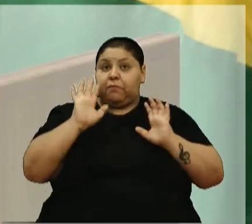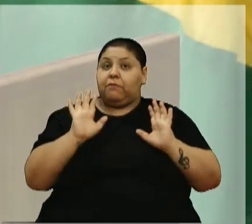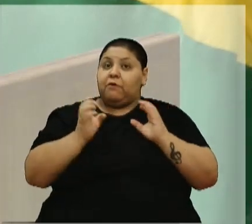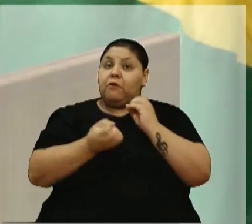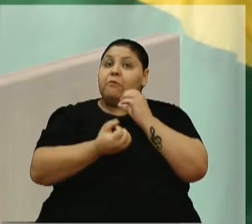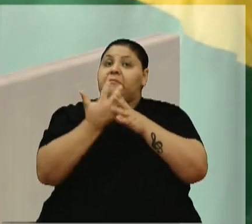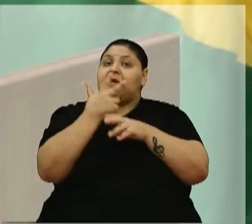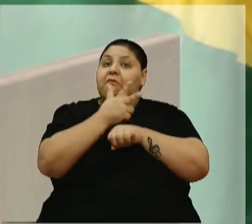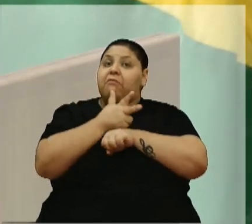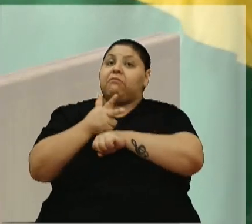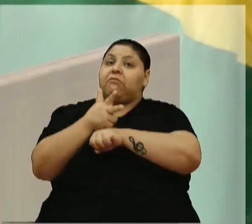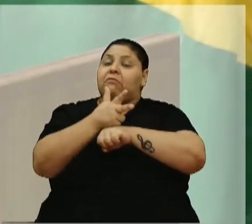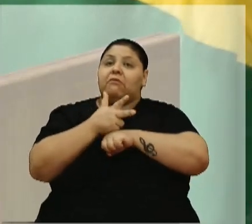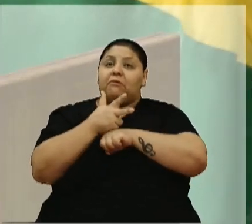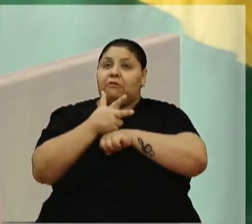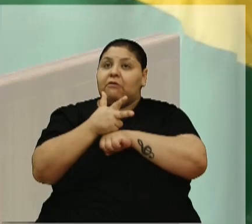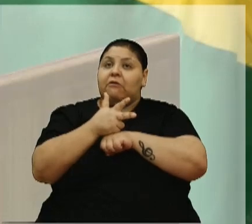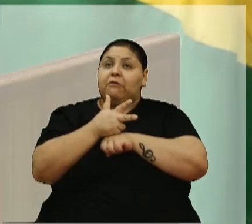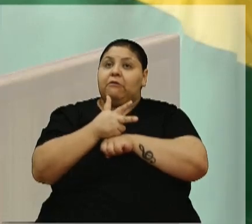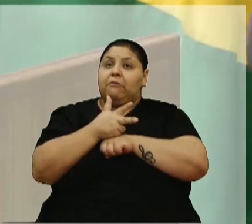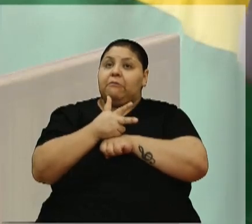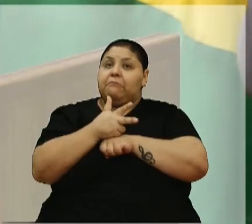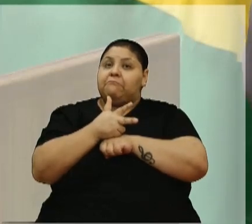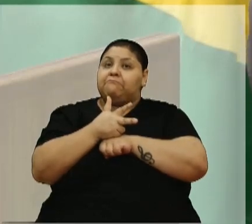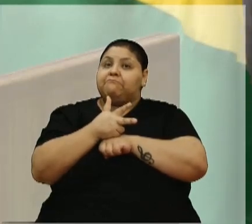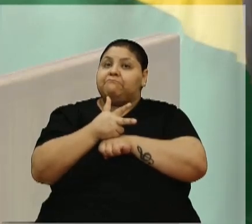para indicar o Supremo.